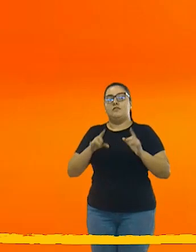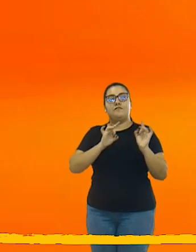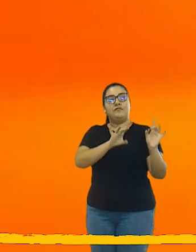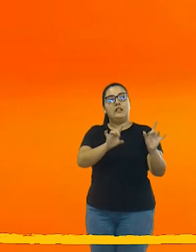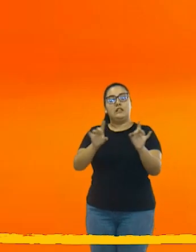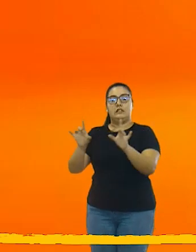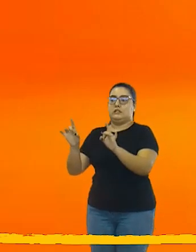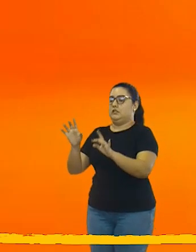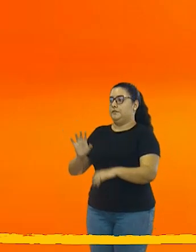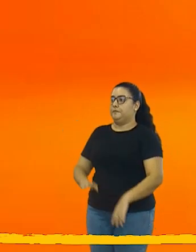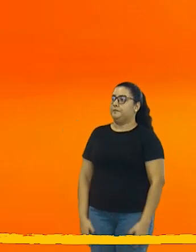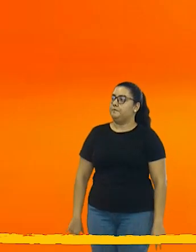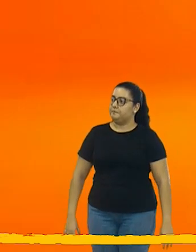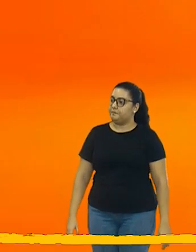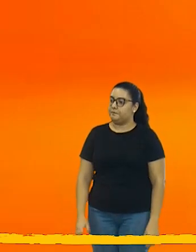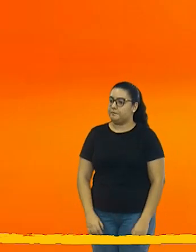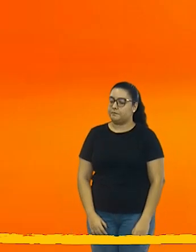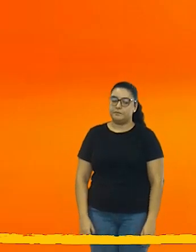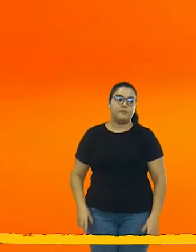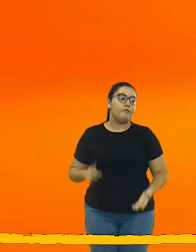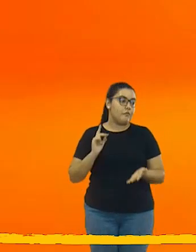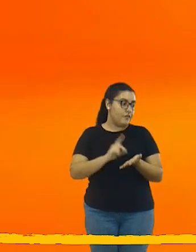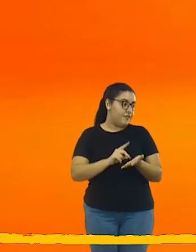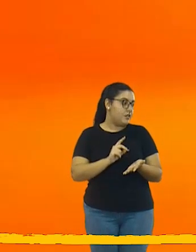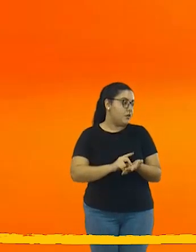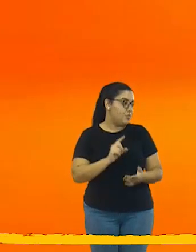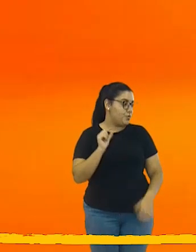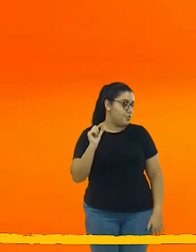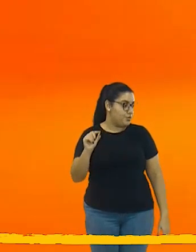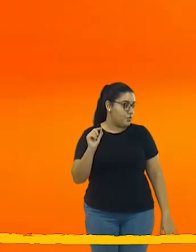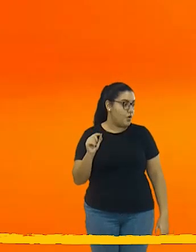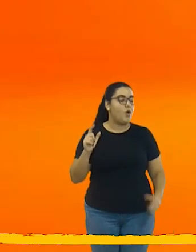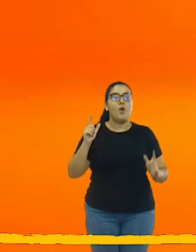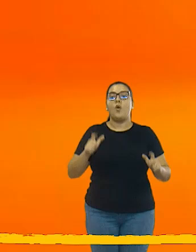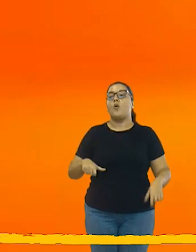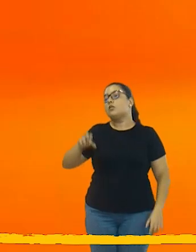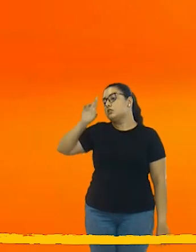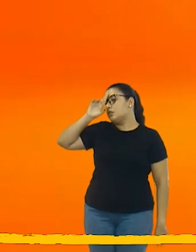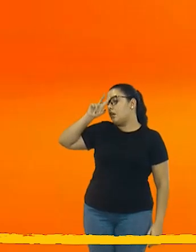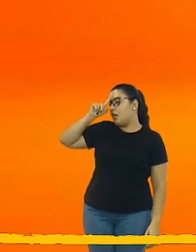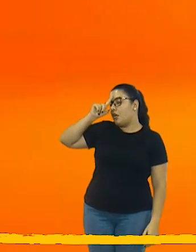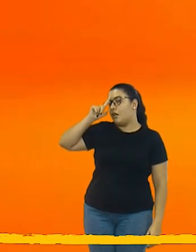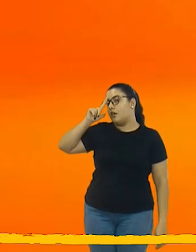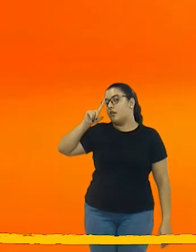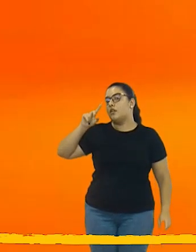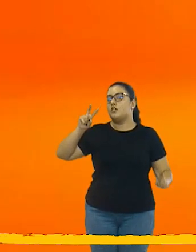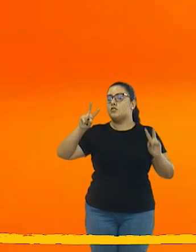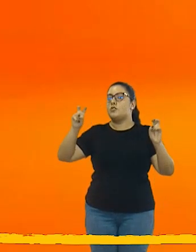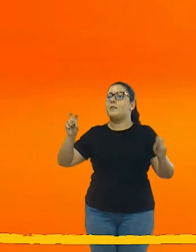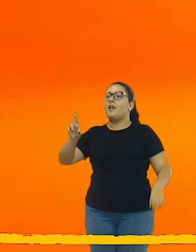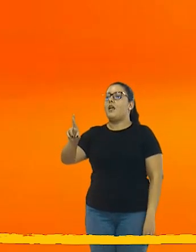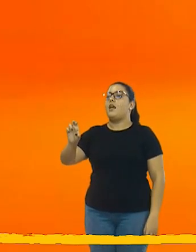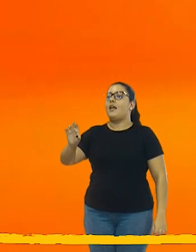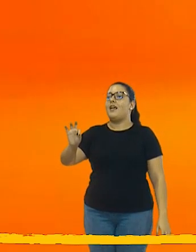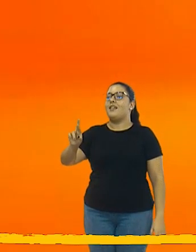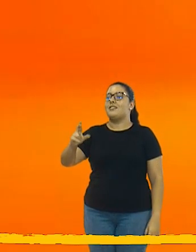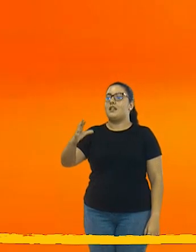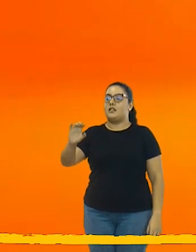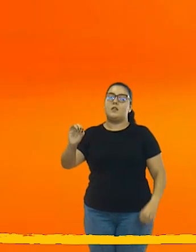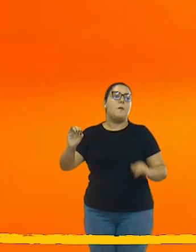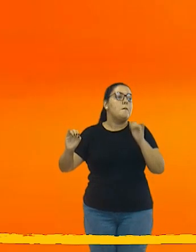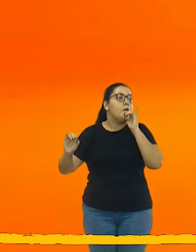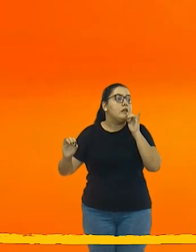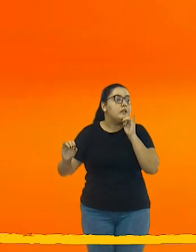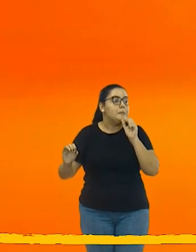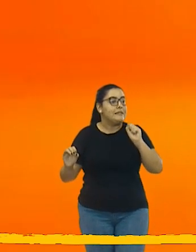produtos primários. Na verdade, onde é que está o erro da letra E? Quando ele fala em retração. Moçada, se eu tenho